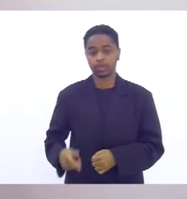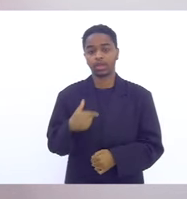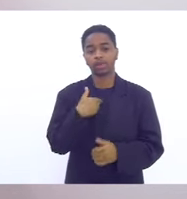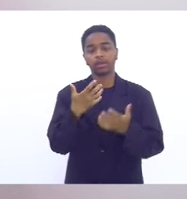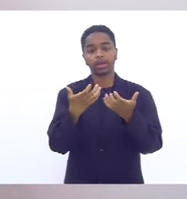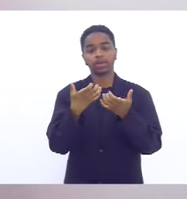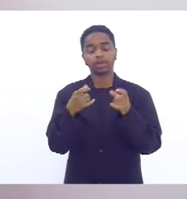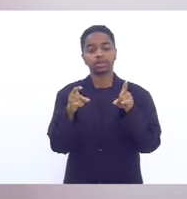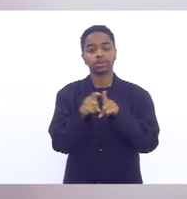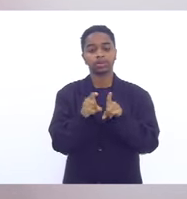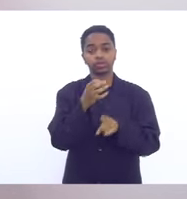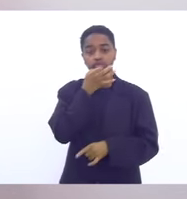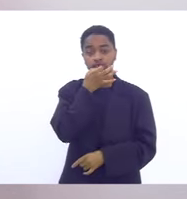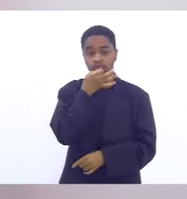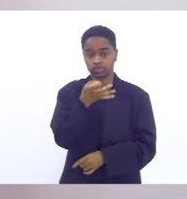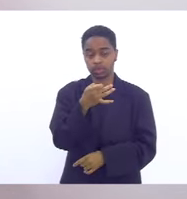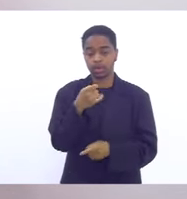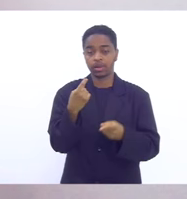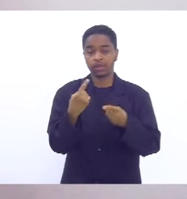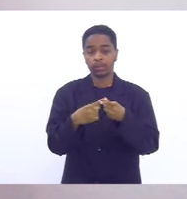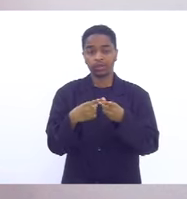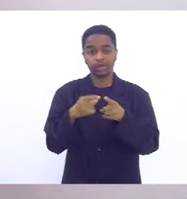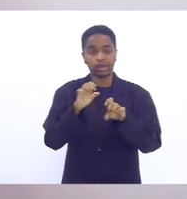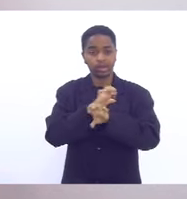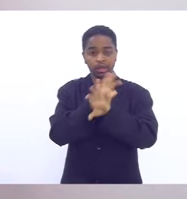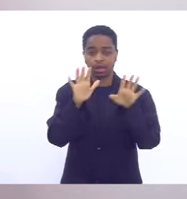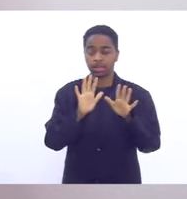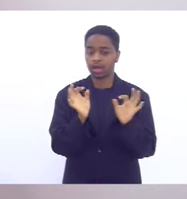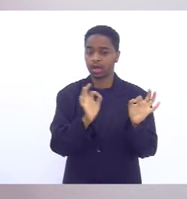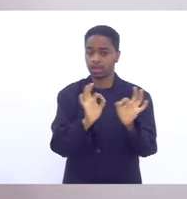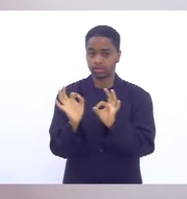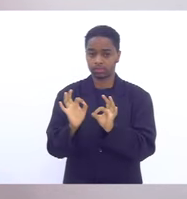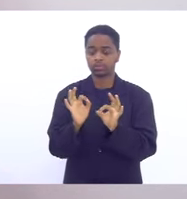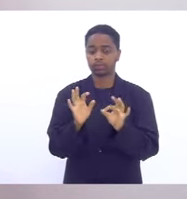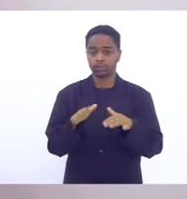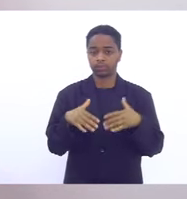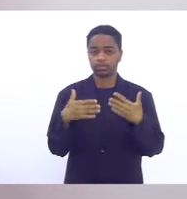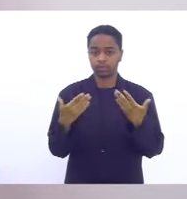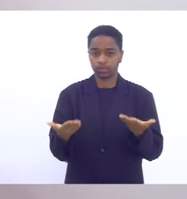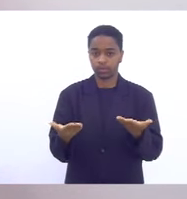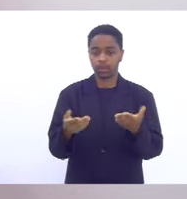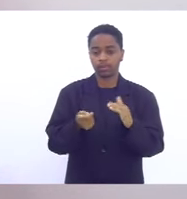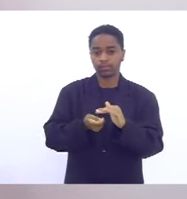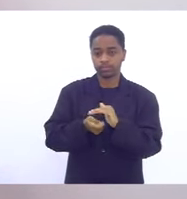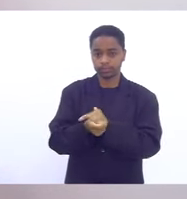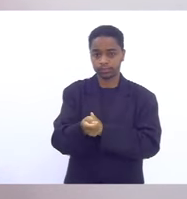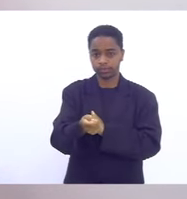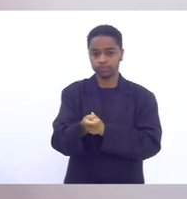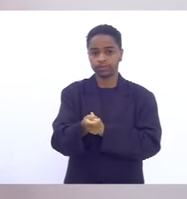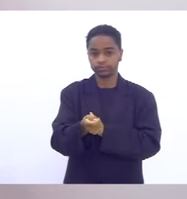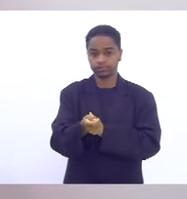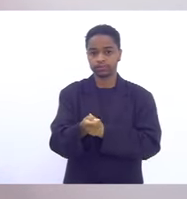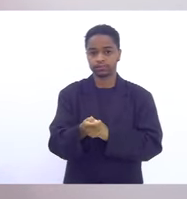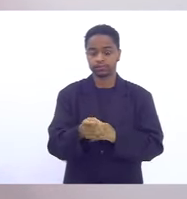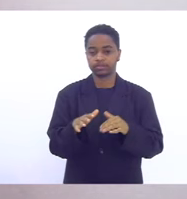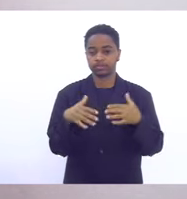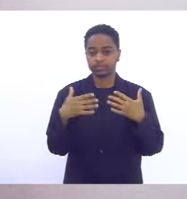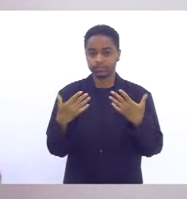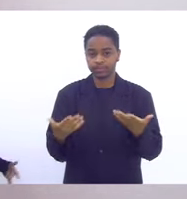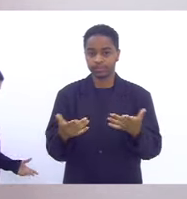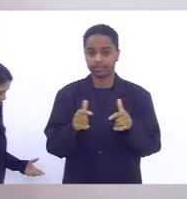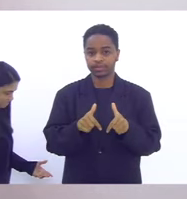uma sugestão, porque não ficou claro quais são os investimentos, quais são